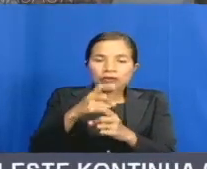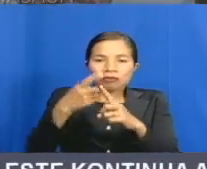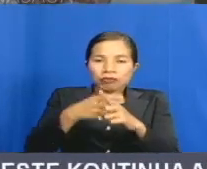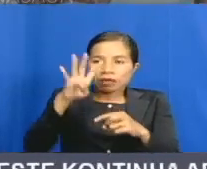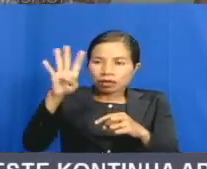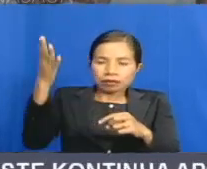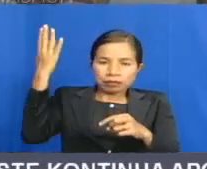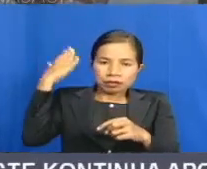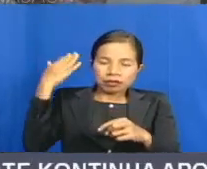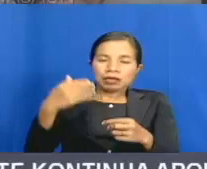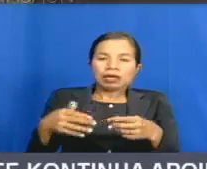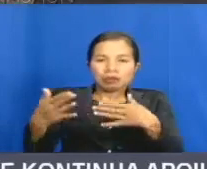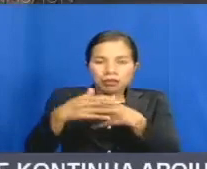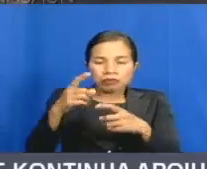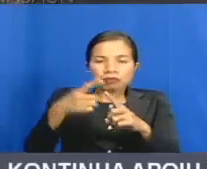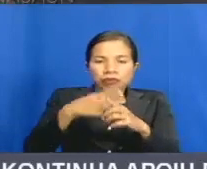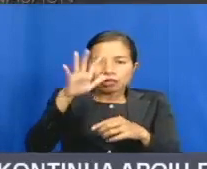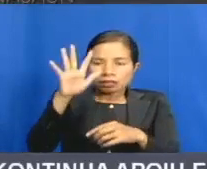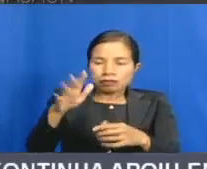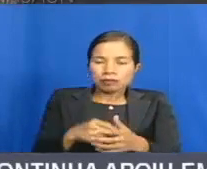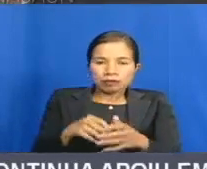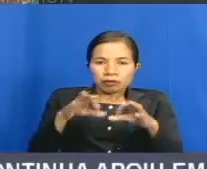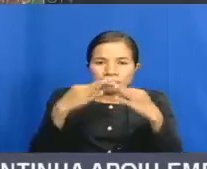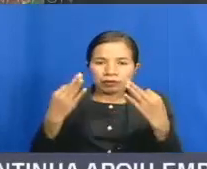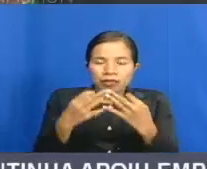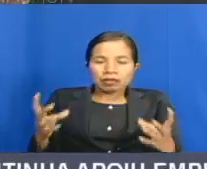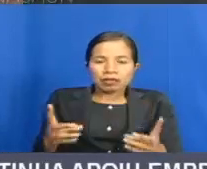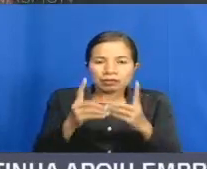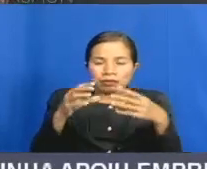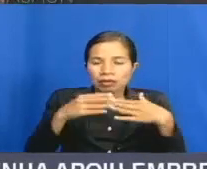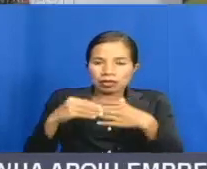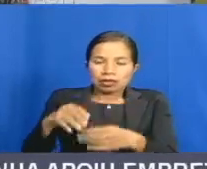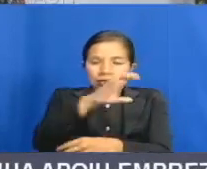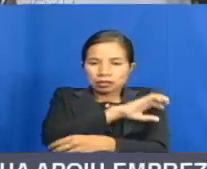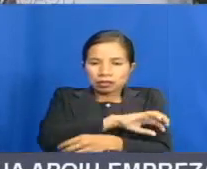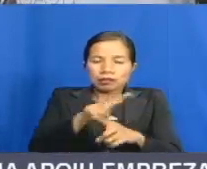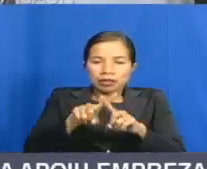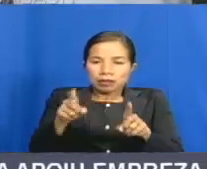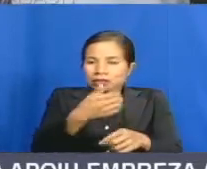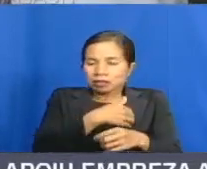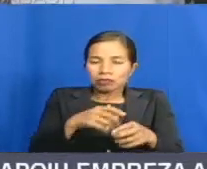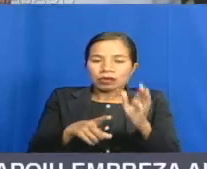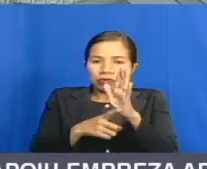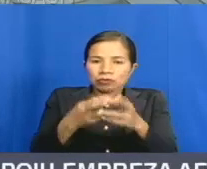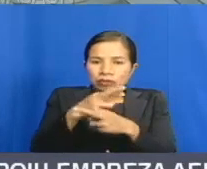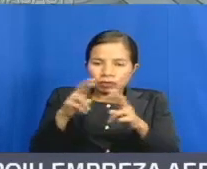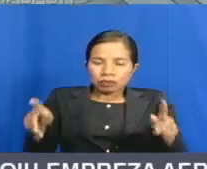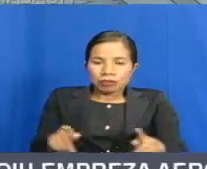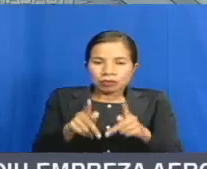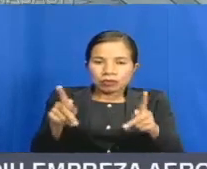liba, atu tama ba fulan lima ona. Antes ne família hasoro ona autoridade de segurança, ba besedeu bela fosai resultado ba